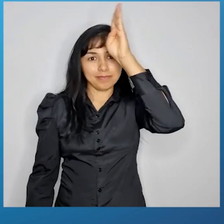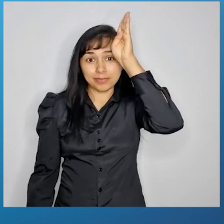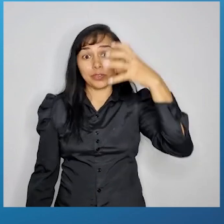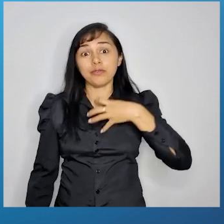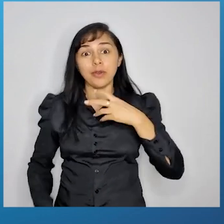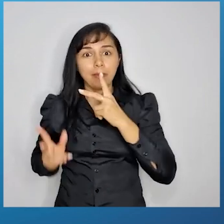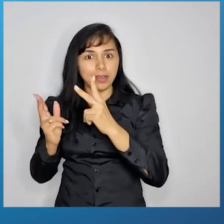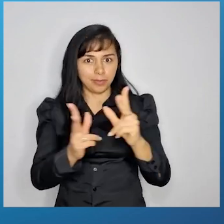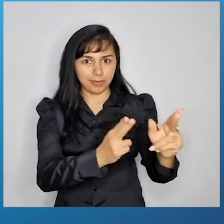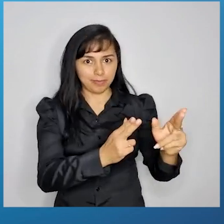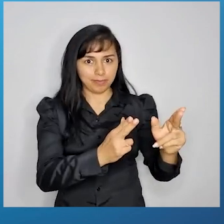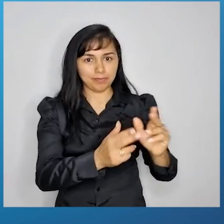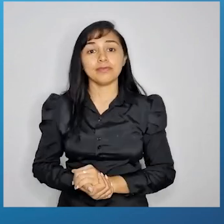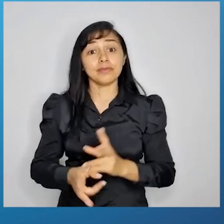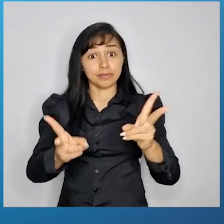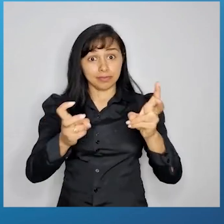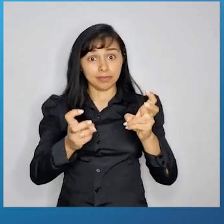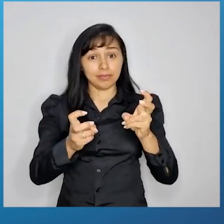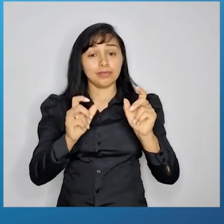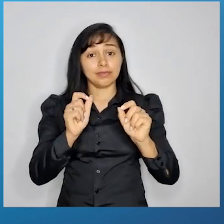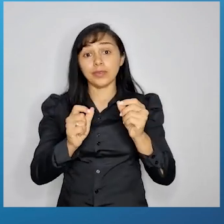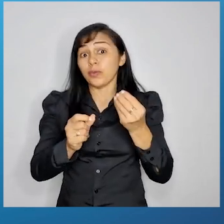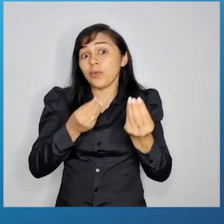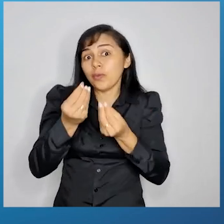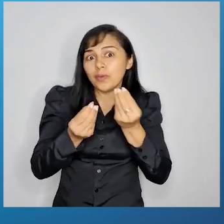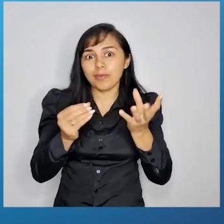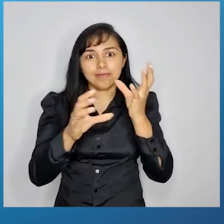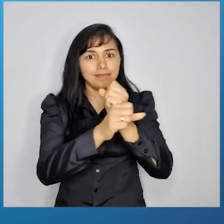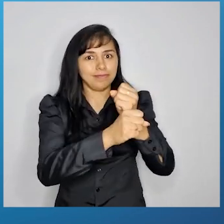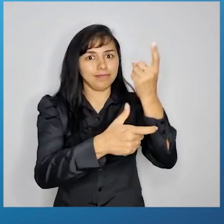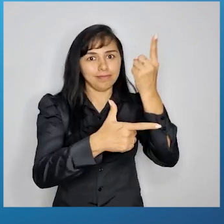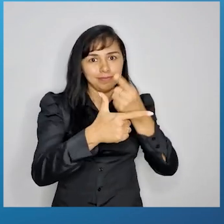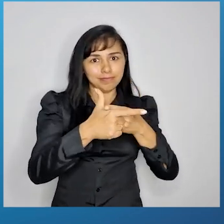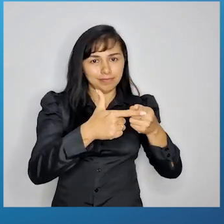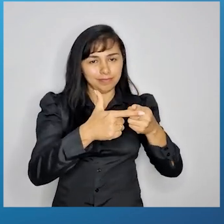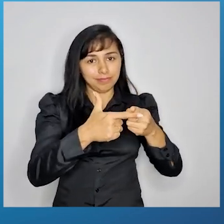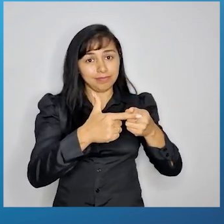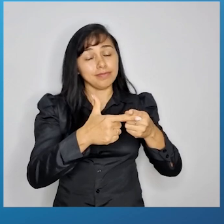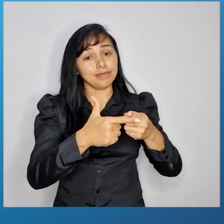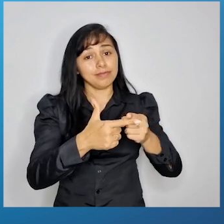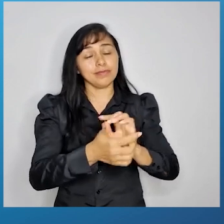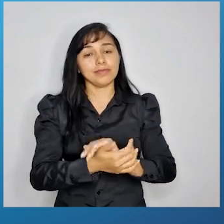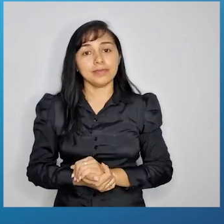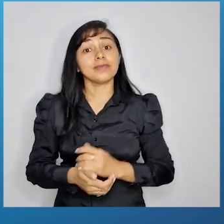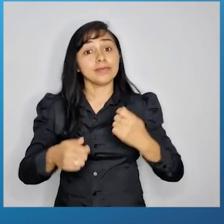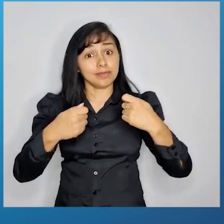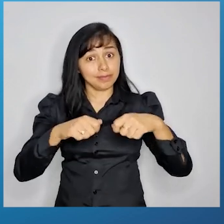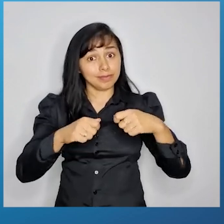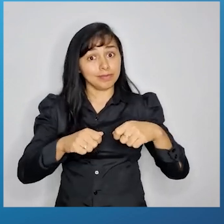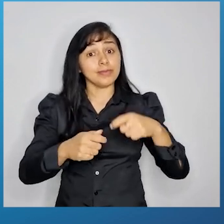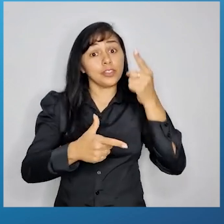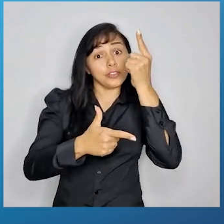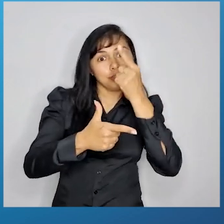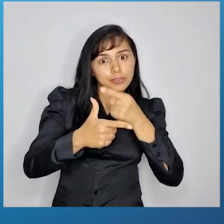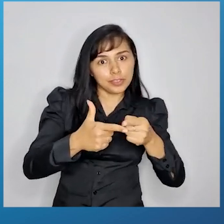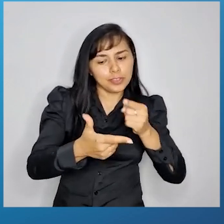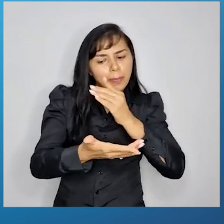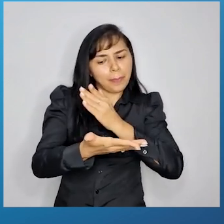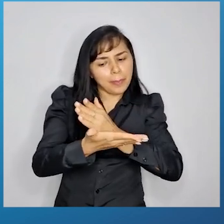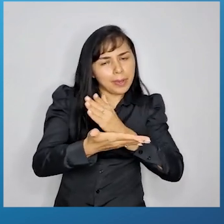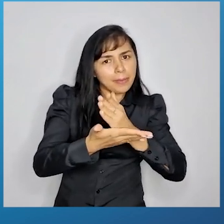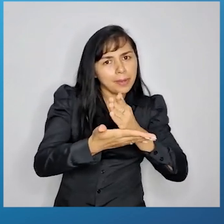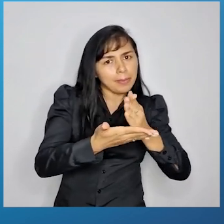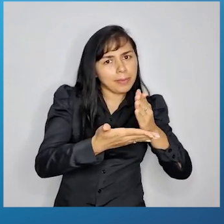a operação que nós vamos precisar fazer. Repartir igualmente, ou seja, nós vamos precisar